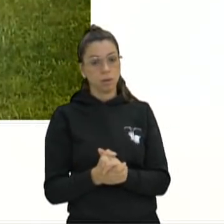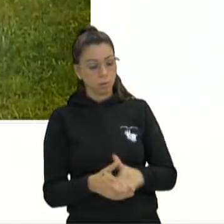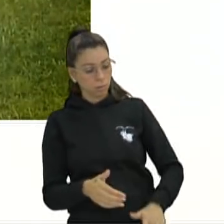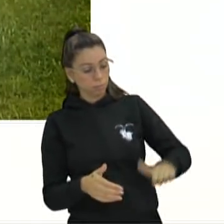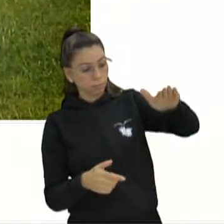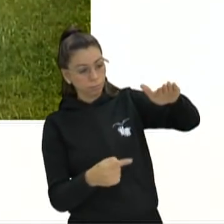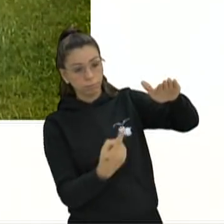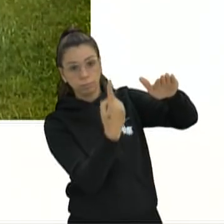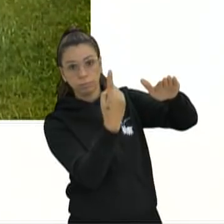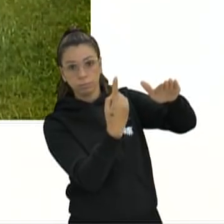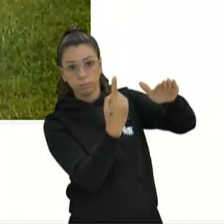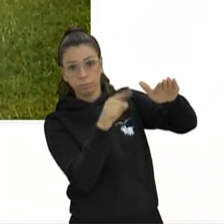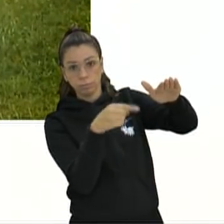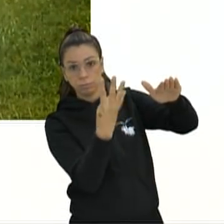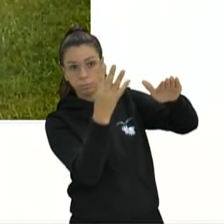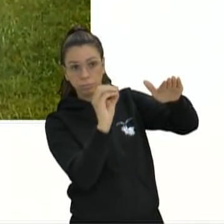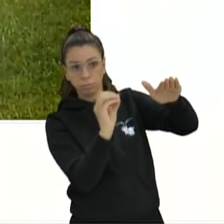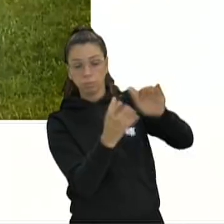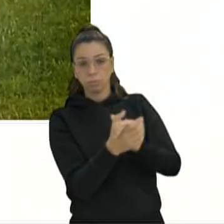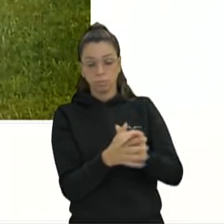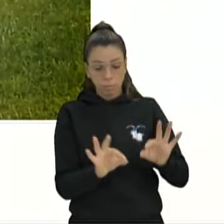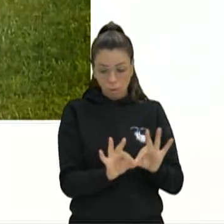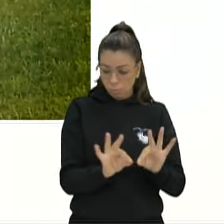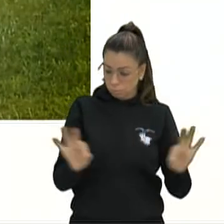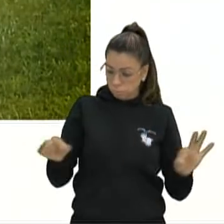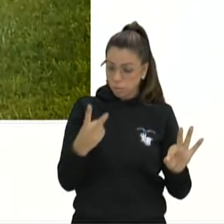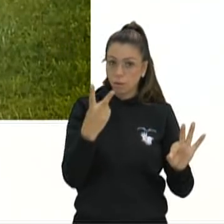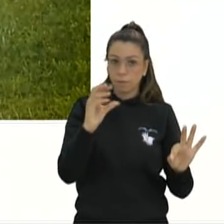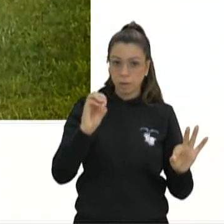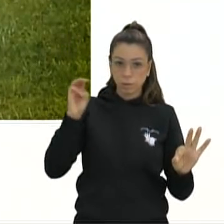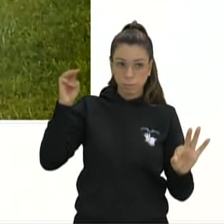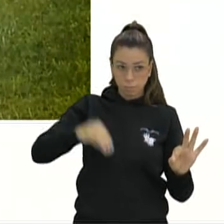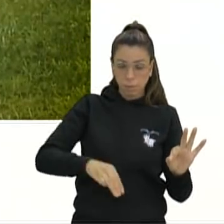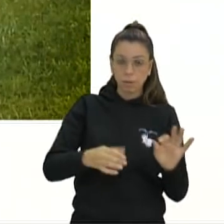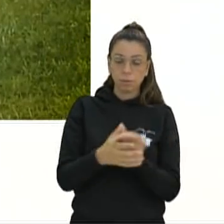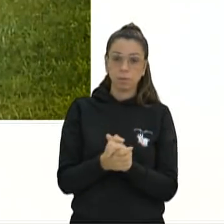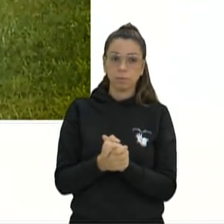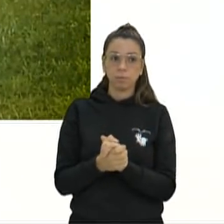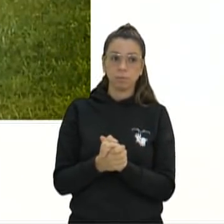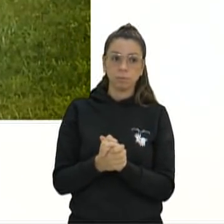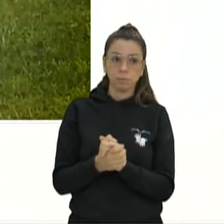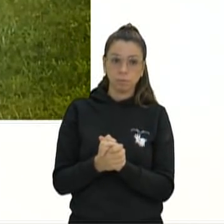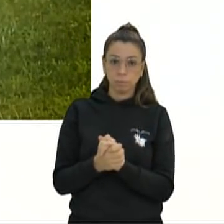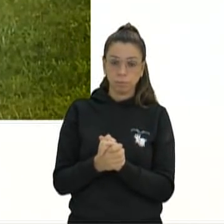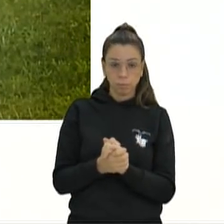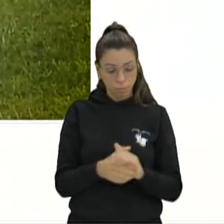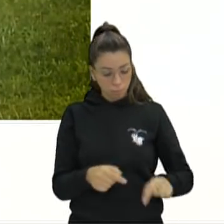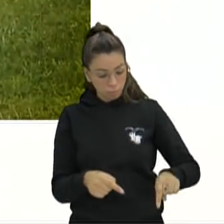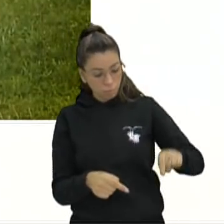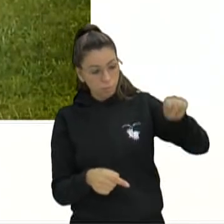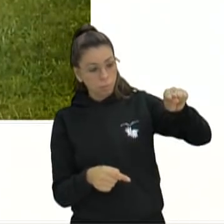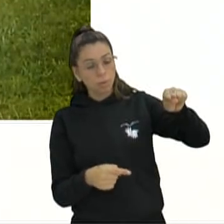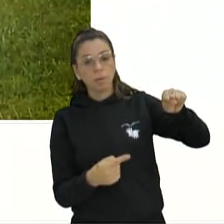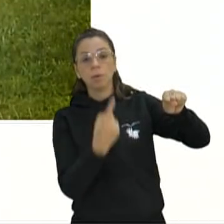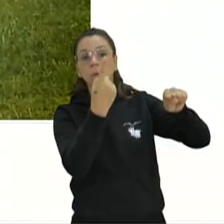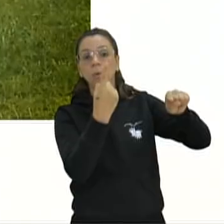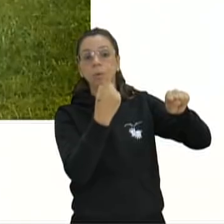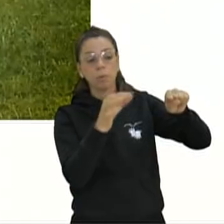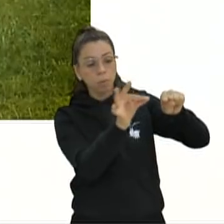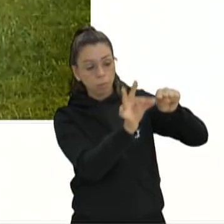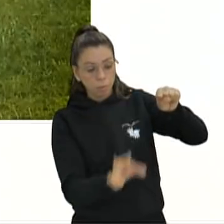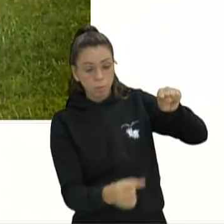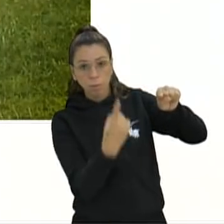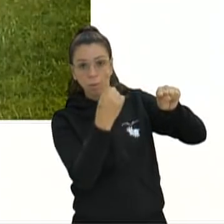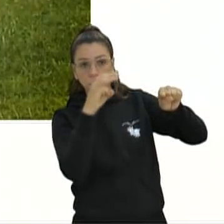que é 1,40 m. Ele estava a 20 metros de distância, a altura do bastão aproximadamente 1 metro e o tamanho do braço